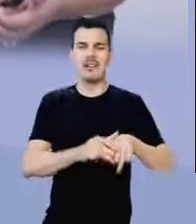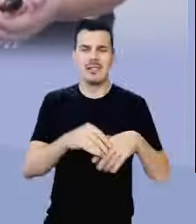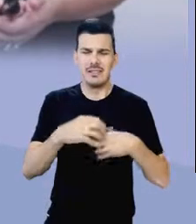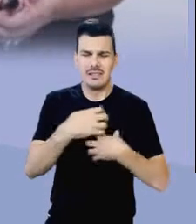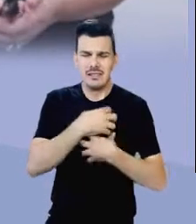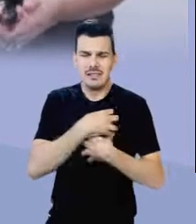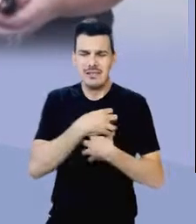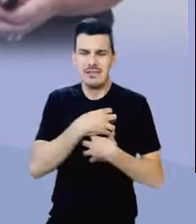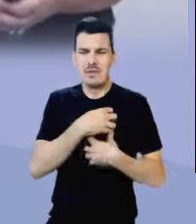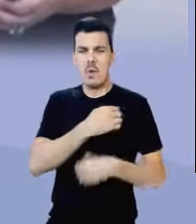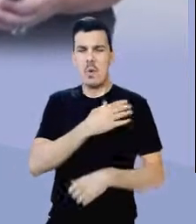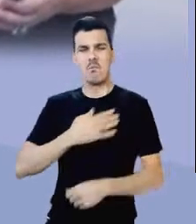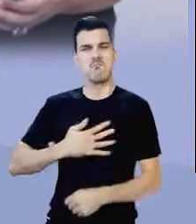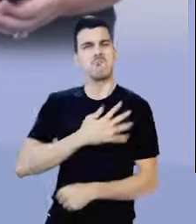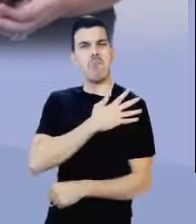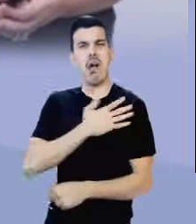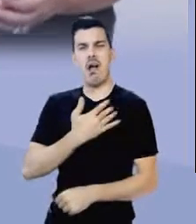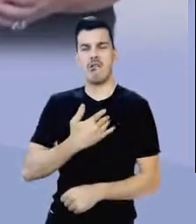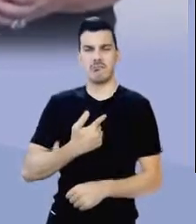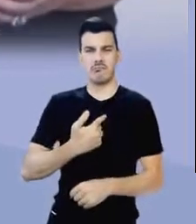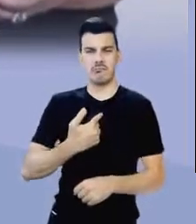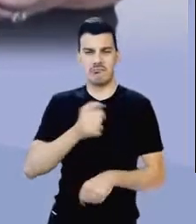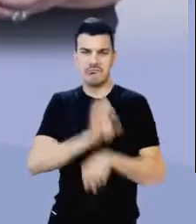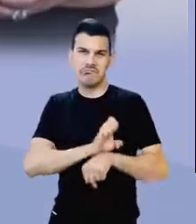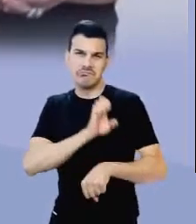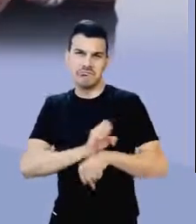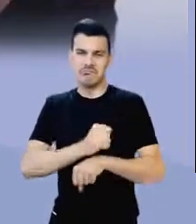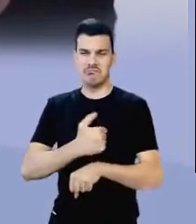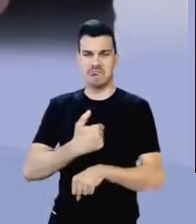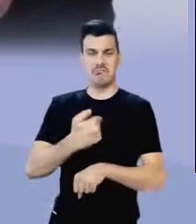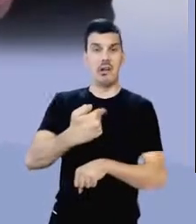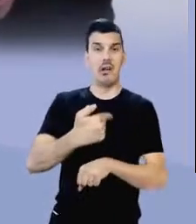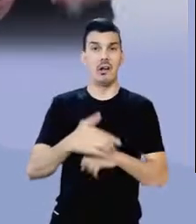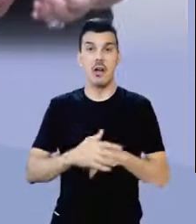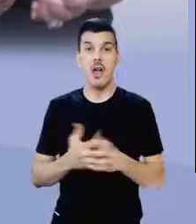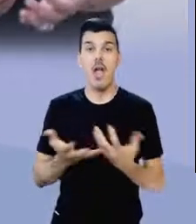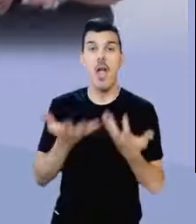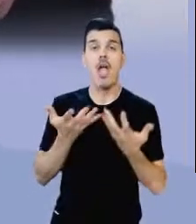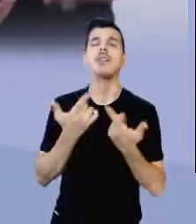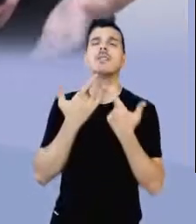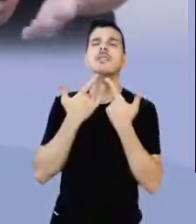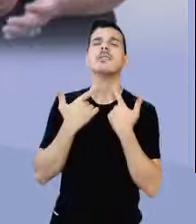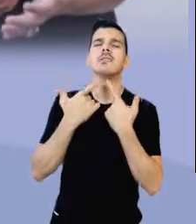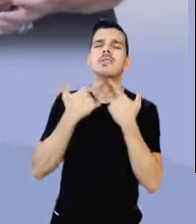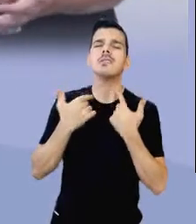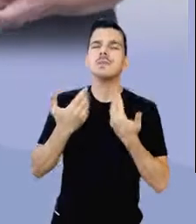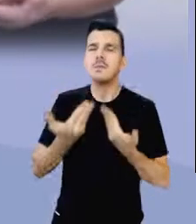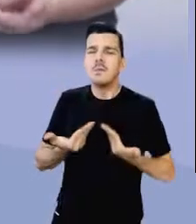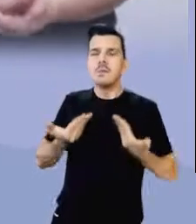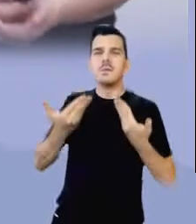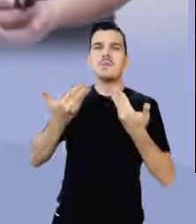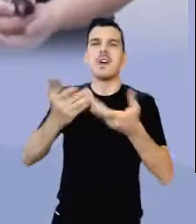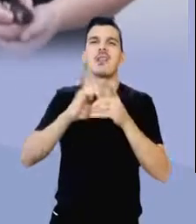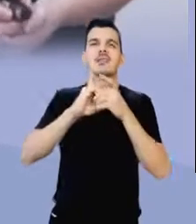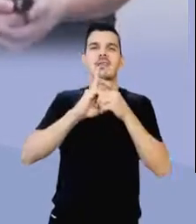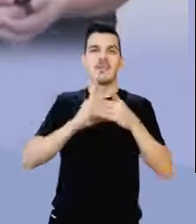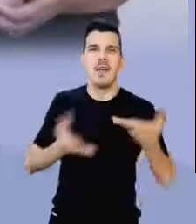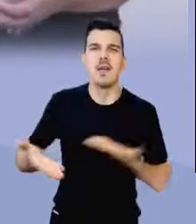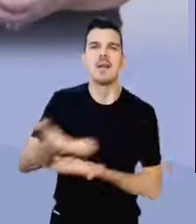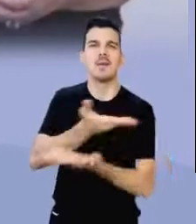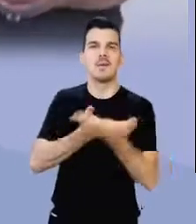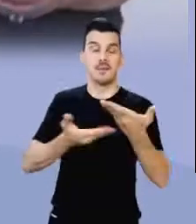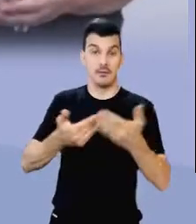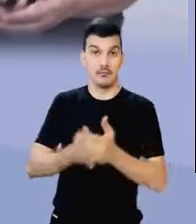submetidos ao Estado Novo, ao governo de Getúlio, e ele queria, ansiava por um governo